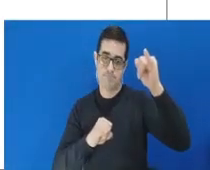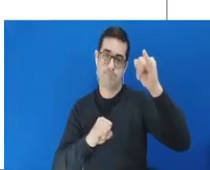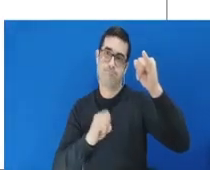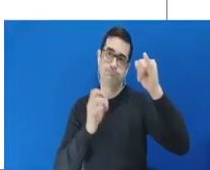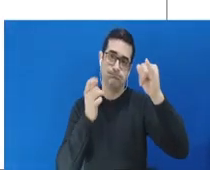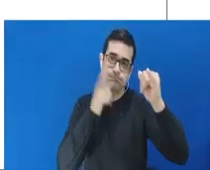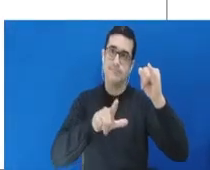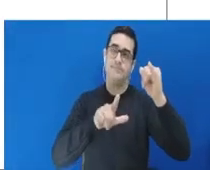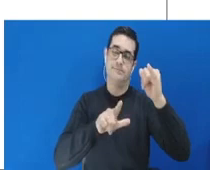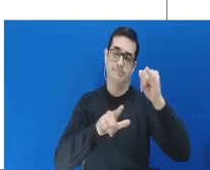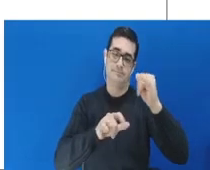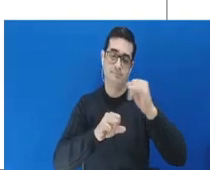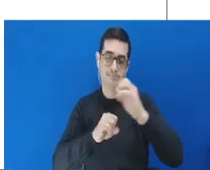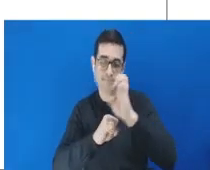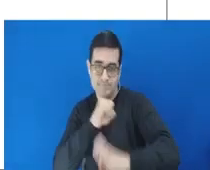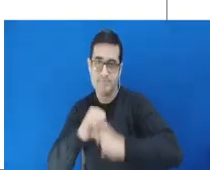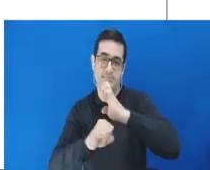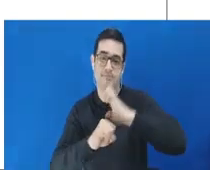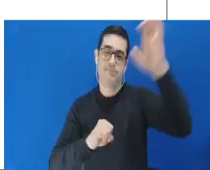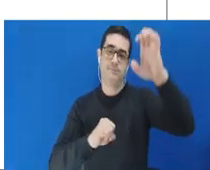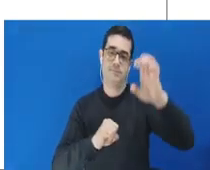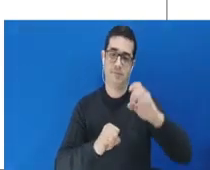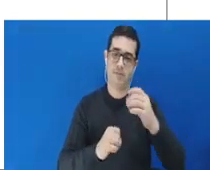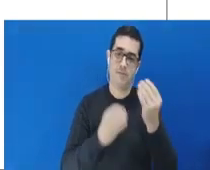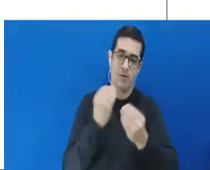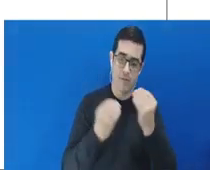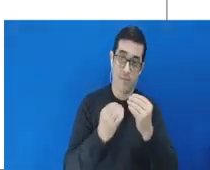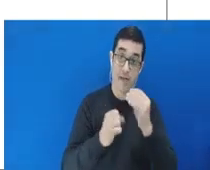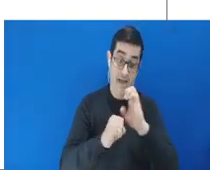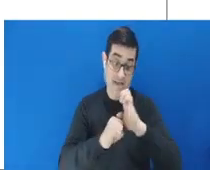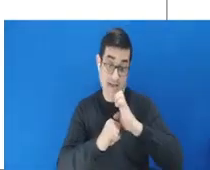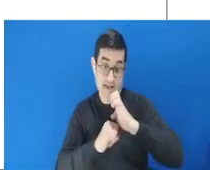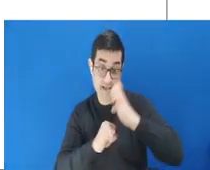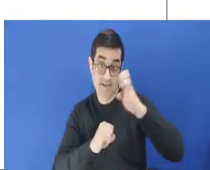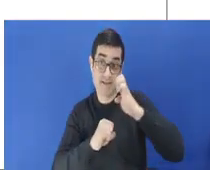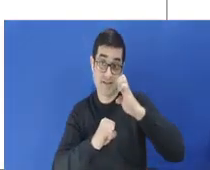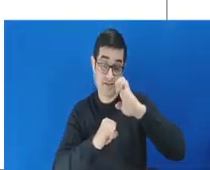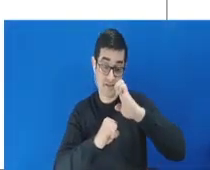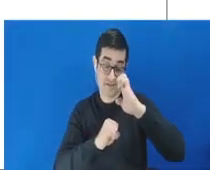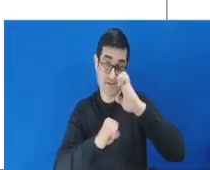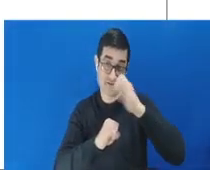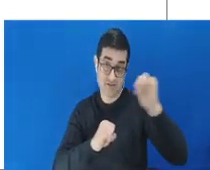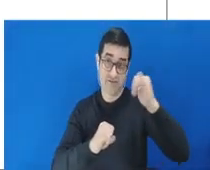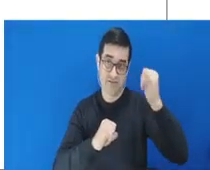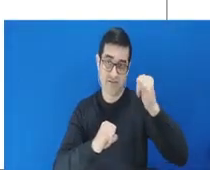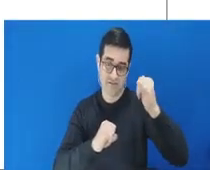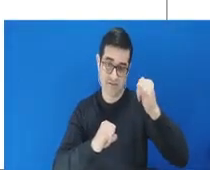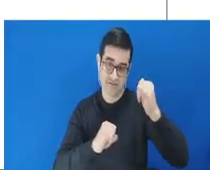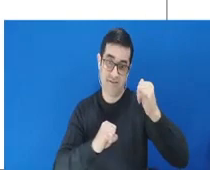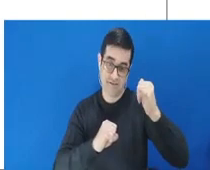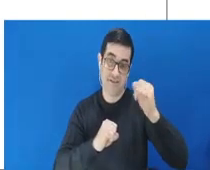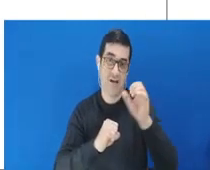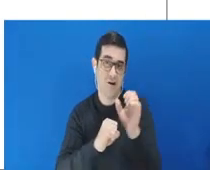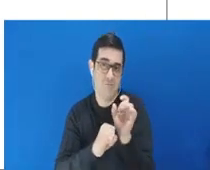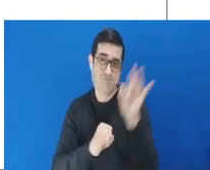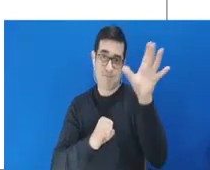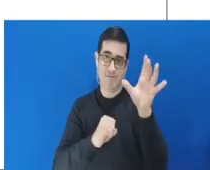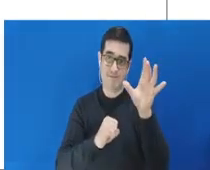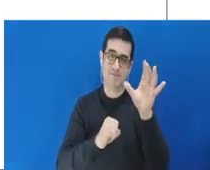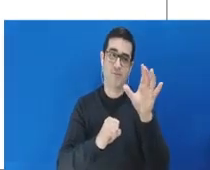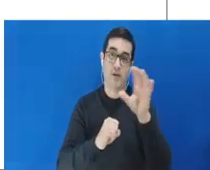né, menos a energia do fóton, vai ser a energia cinética. Então, tudo que sobrou vai ser a energia cinética do